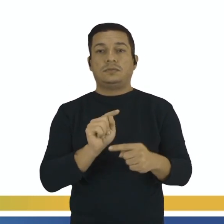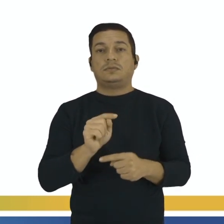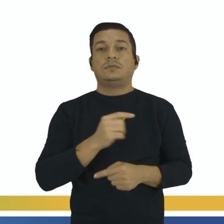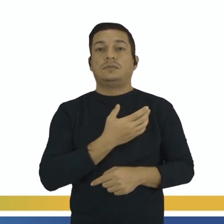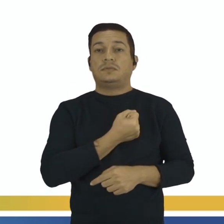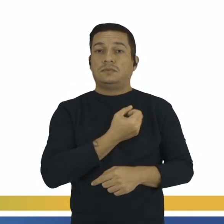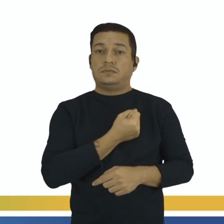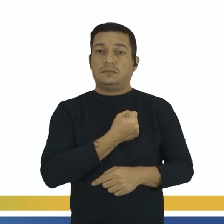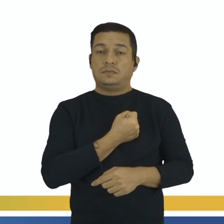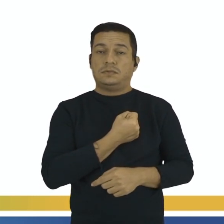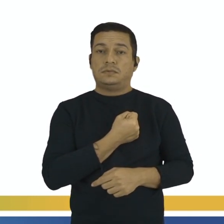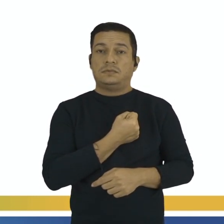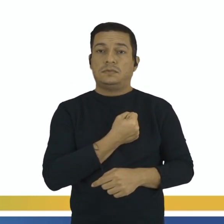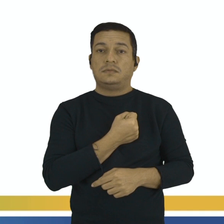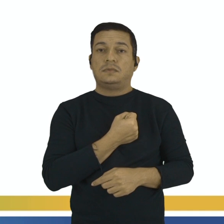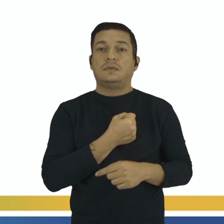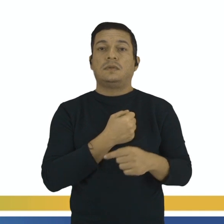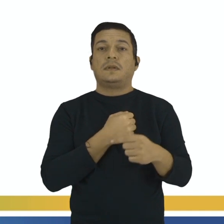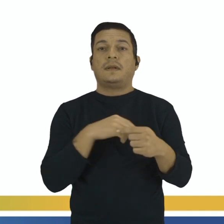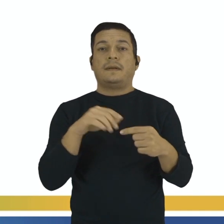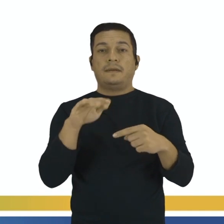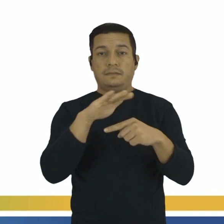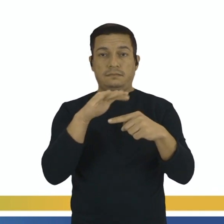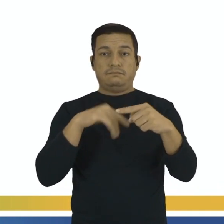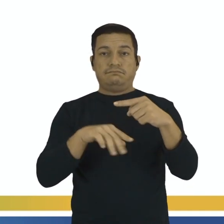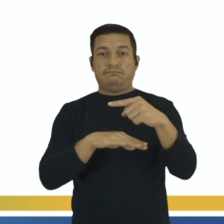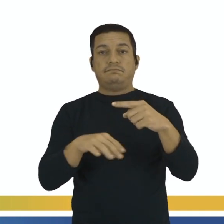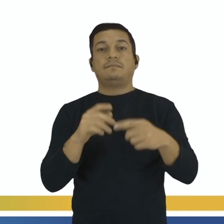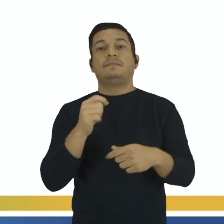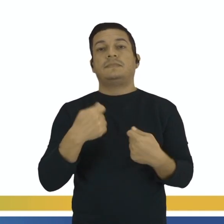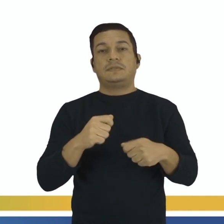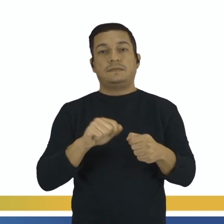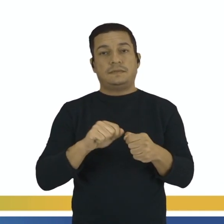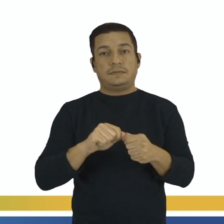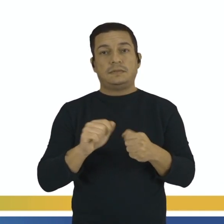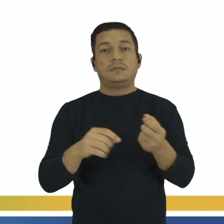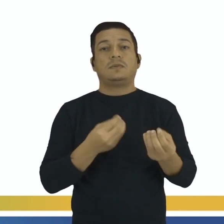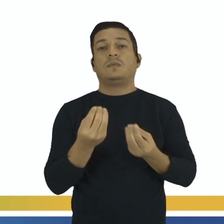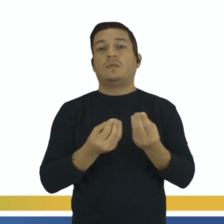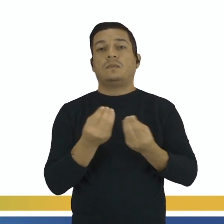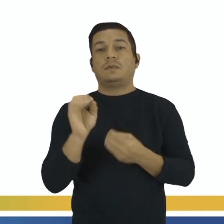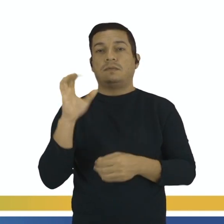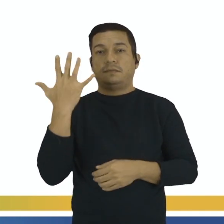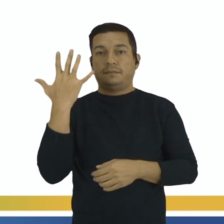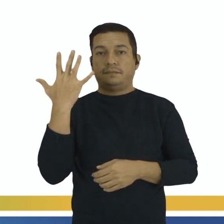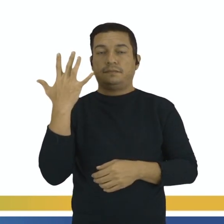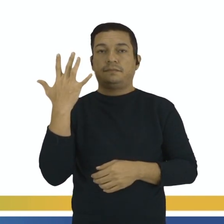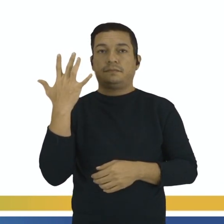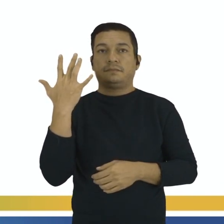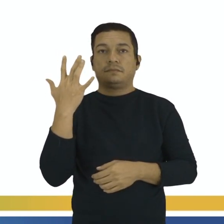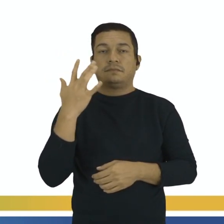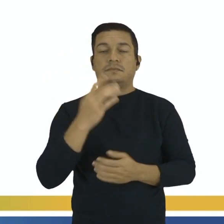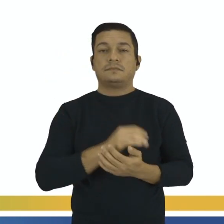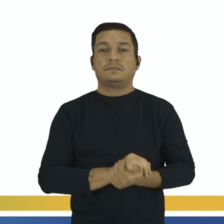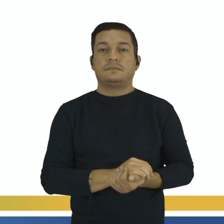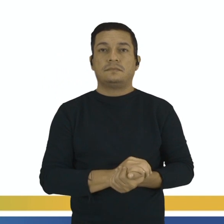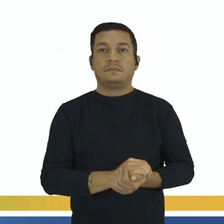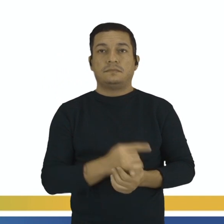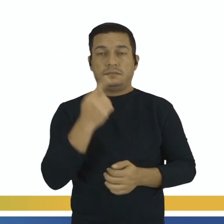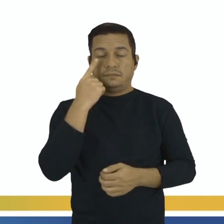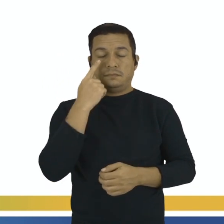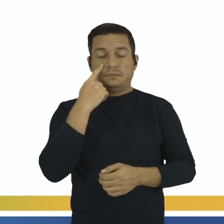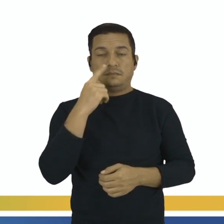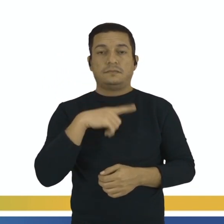dividir o numerador da fração pelo denominador dessa mesma fração. Então, o que vai acontecer depois disso? Nós